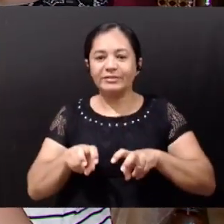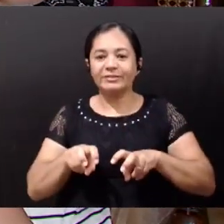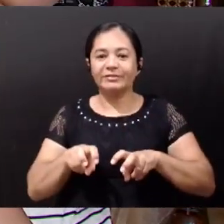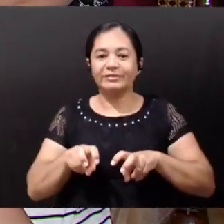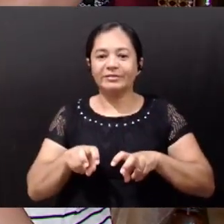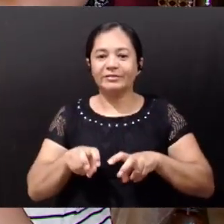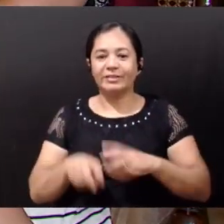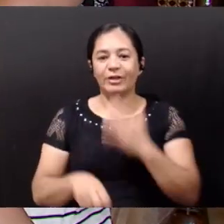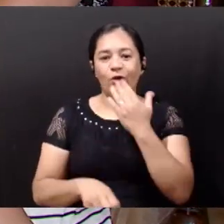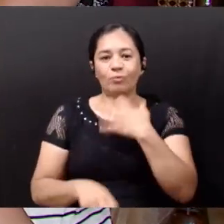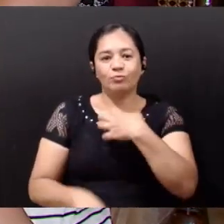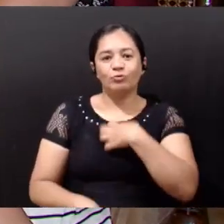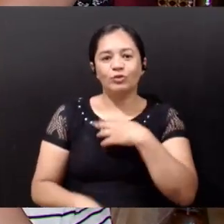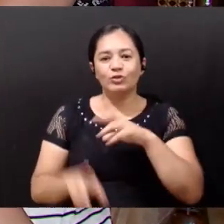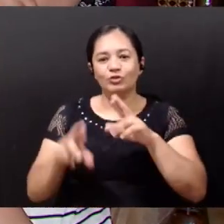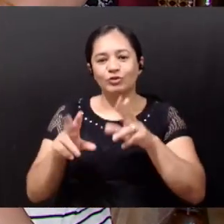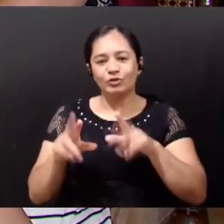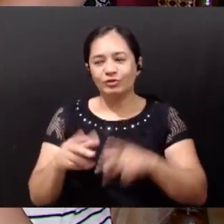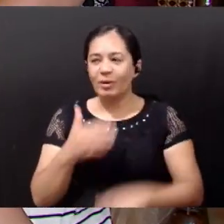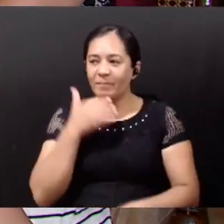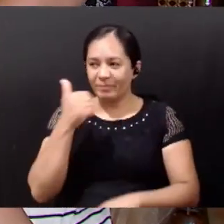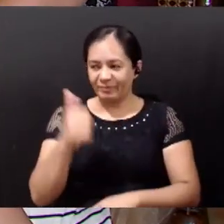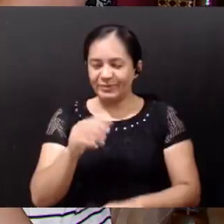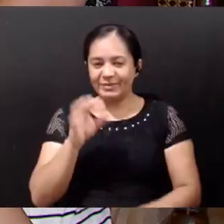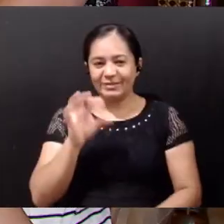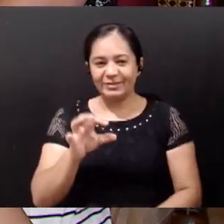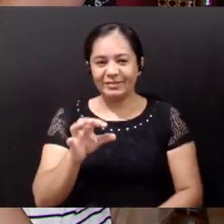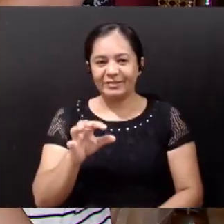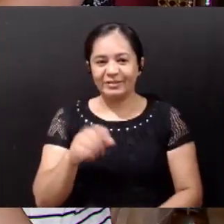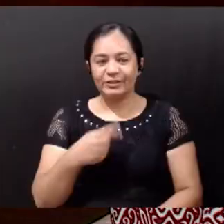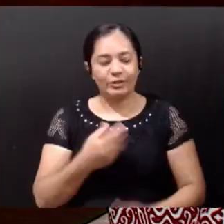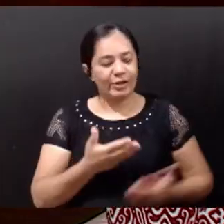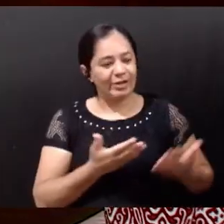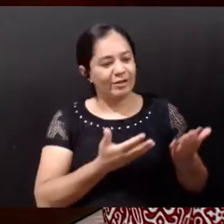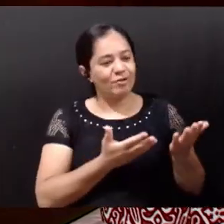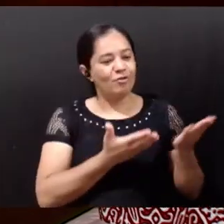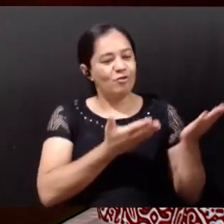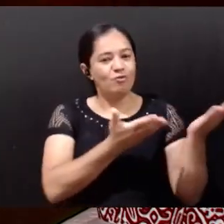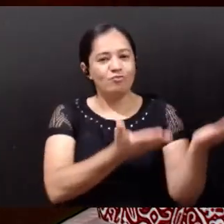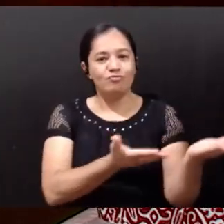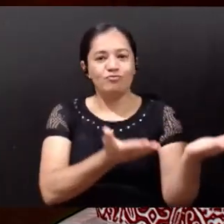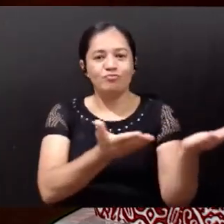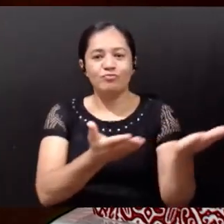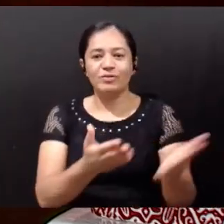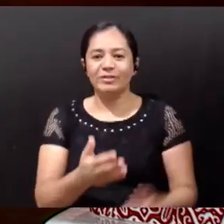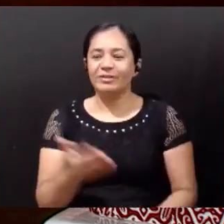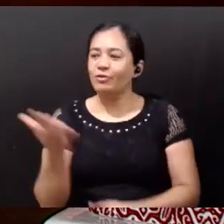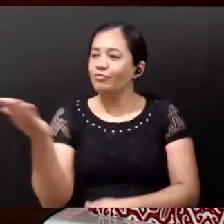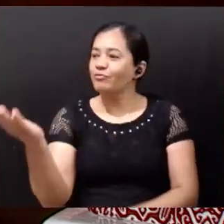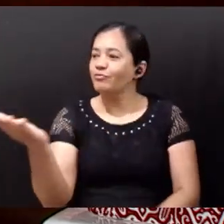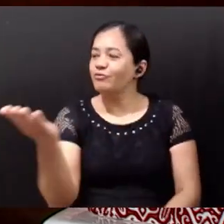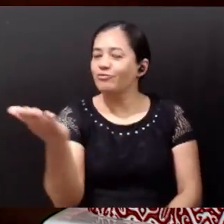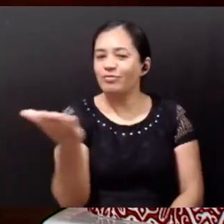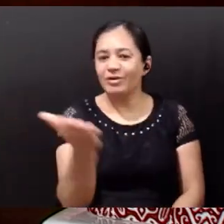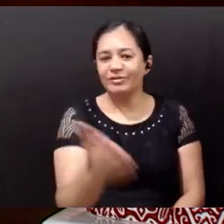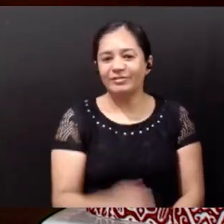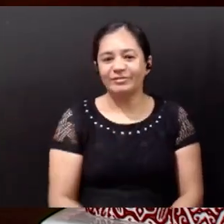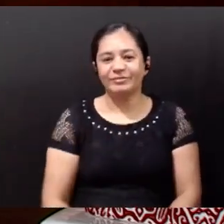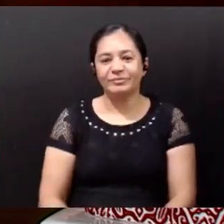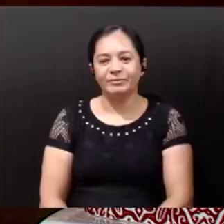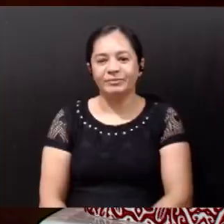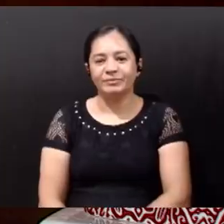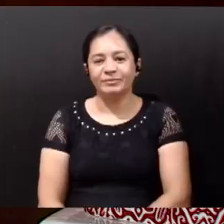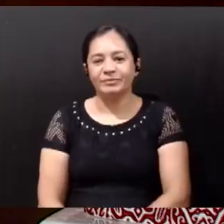num cantinho, é isso? Eles são servidos. Sim. São convidados a sentar. Aí a gente tem